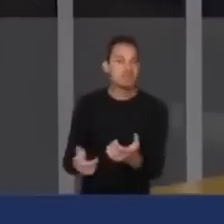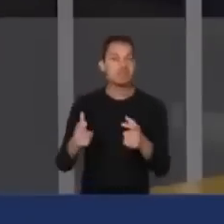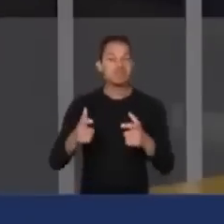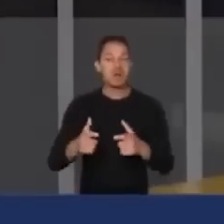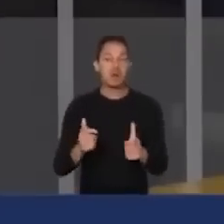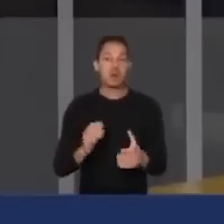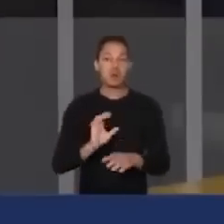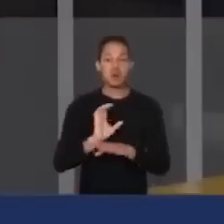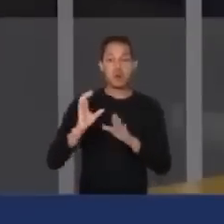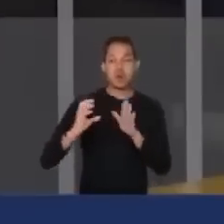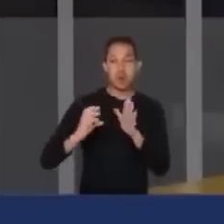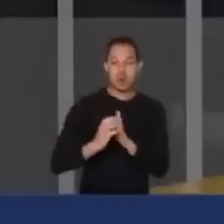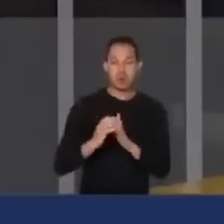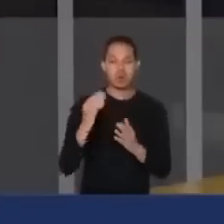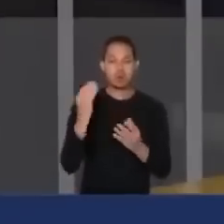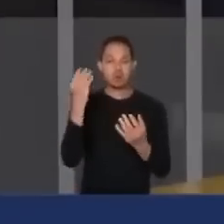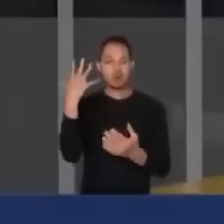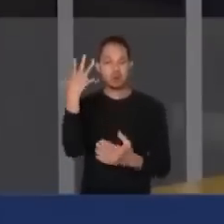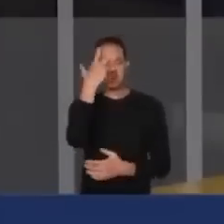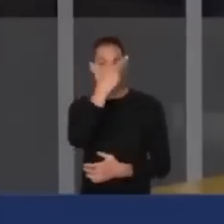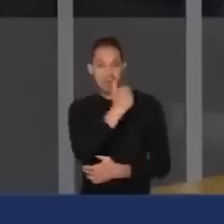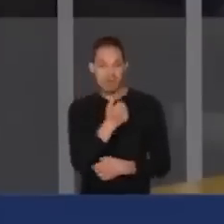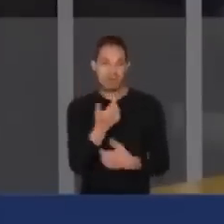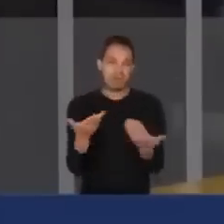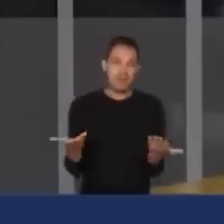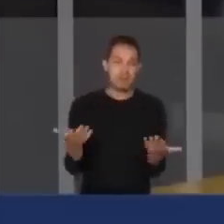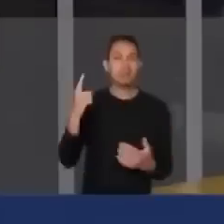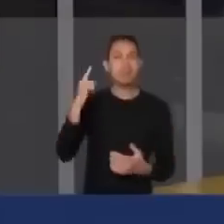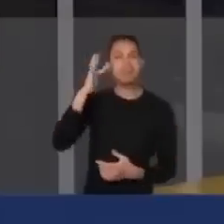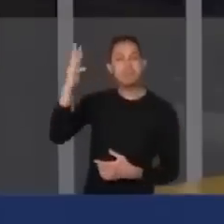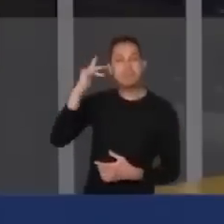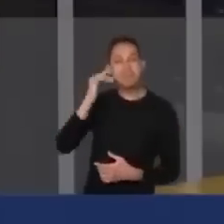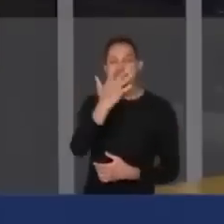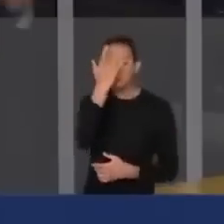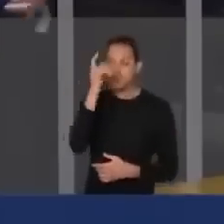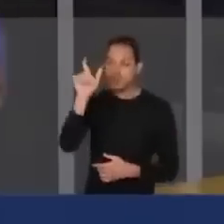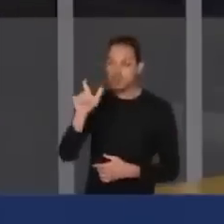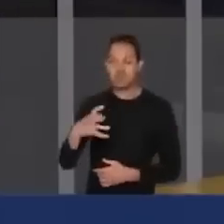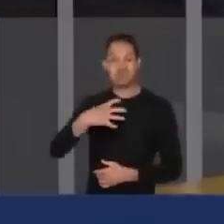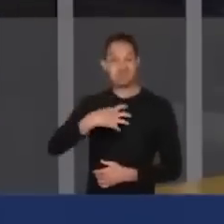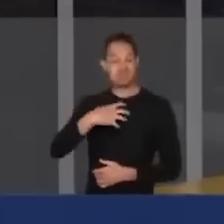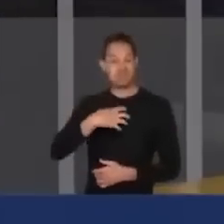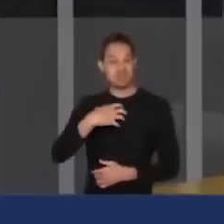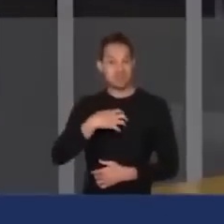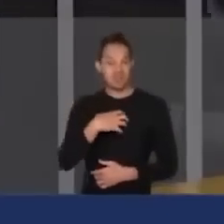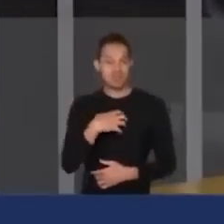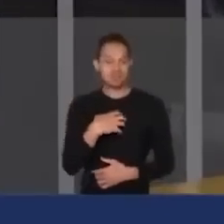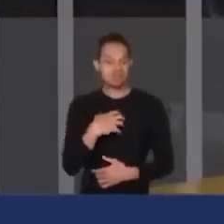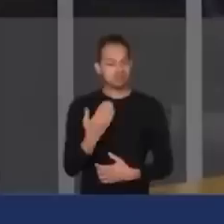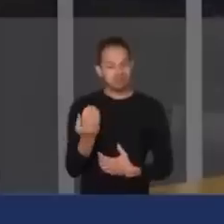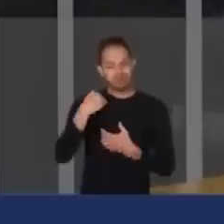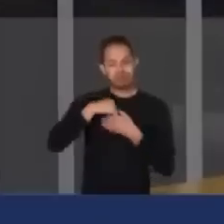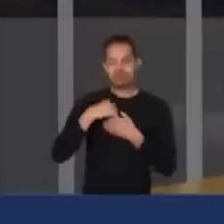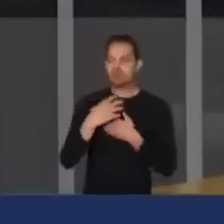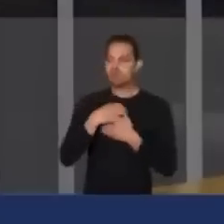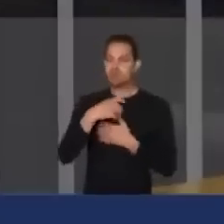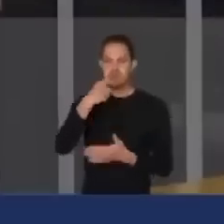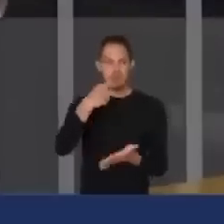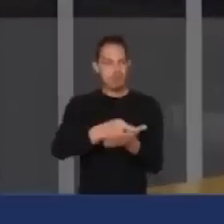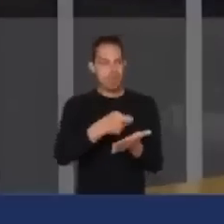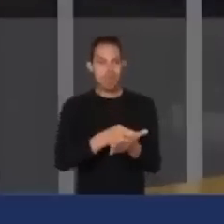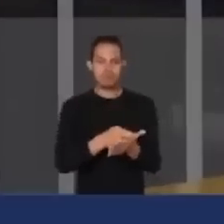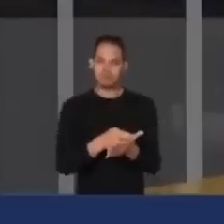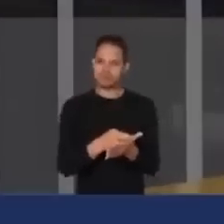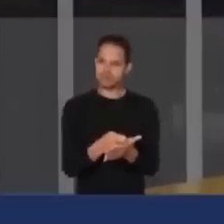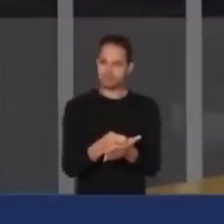mesmo em concurso de beleza, senhores. E pensa só isso: uma pessoa que se sente simplesmente algo impõe isso para você.